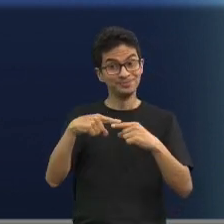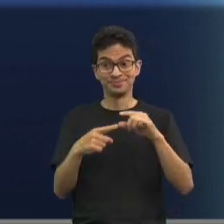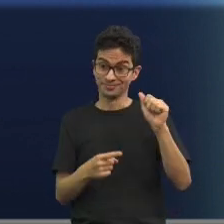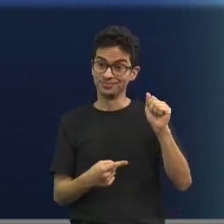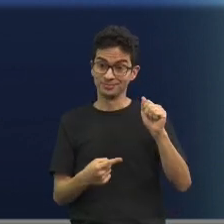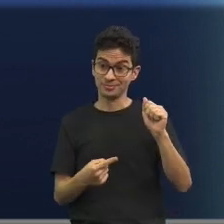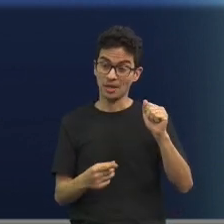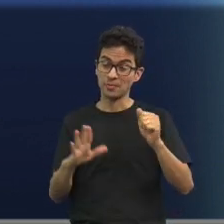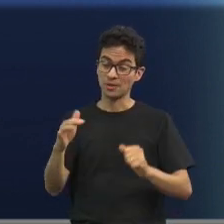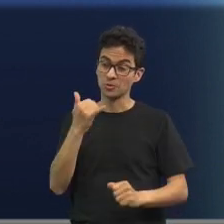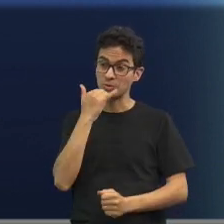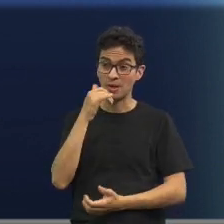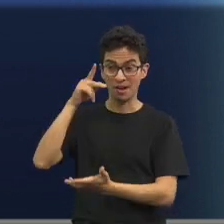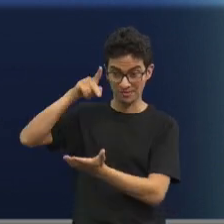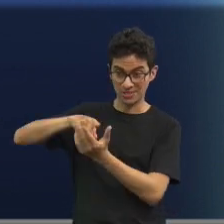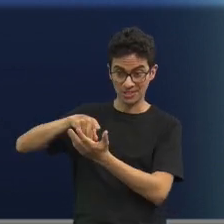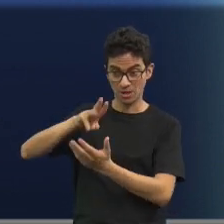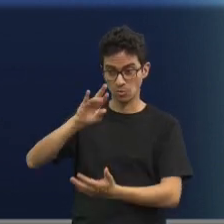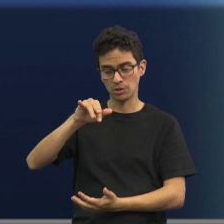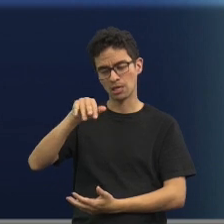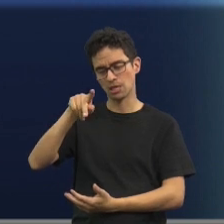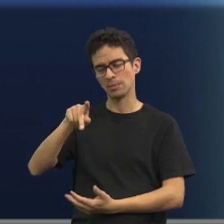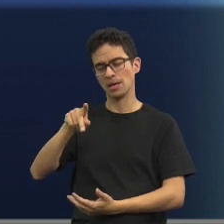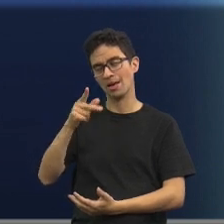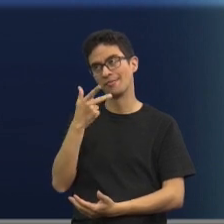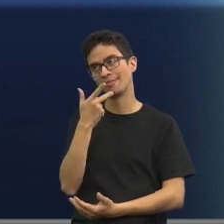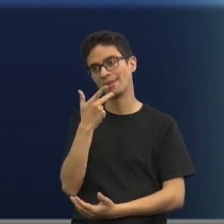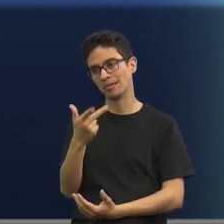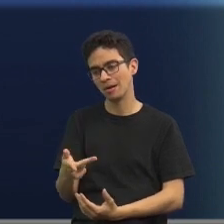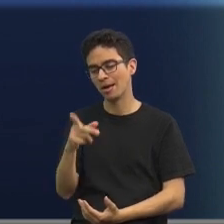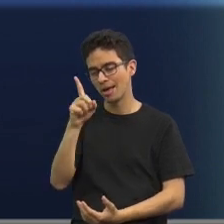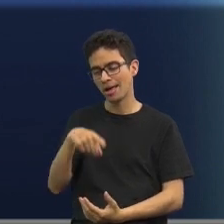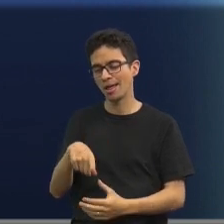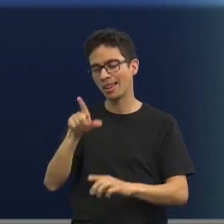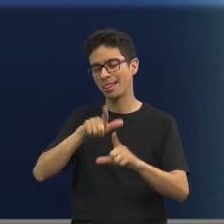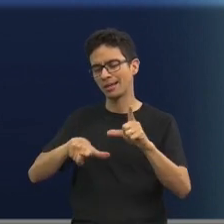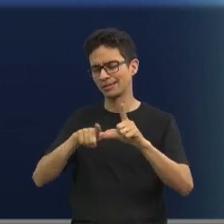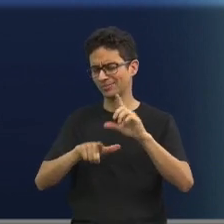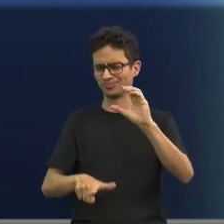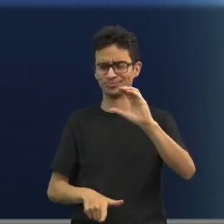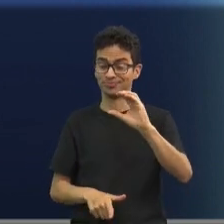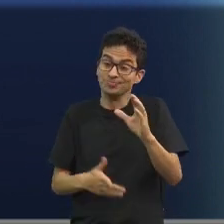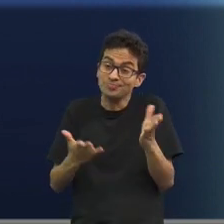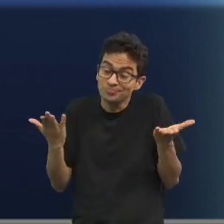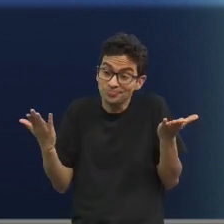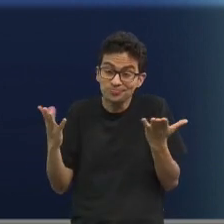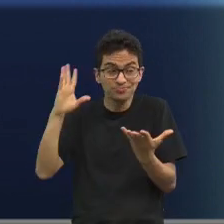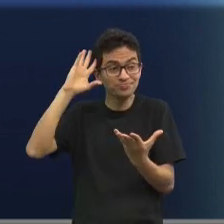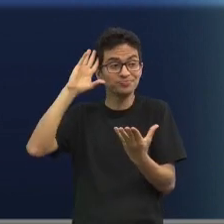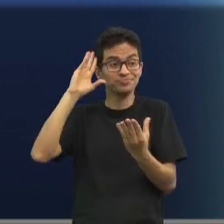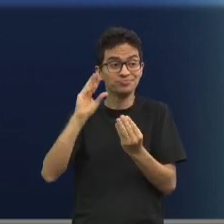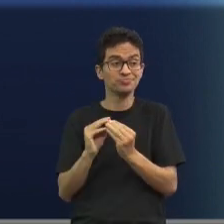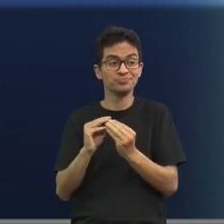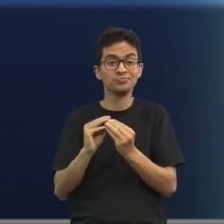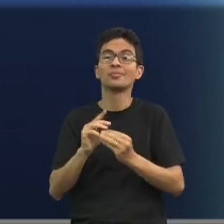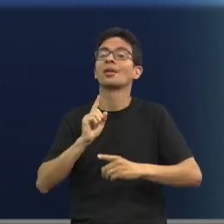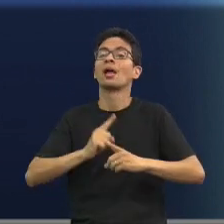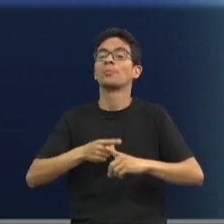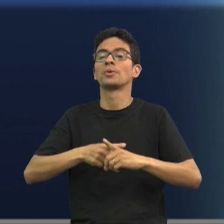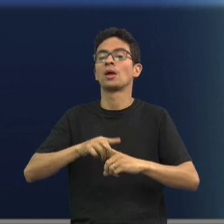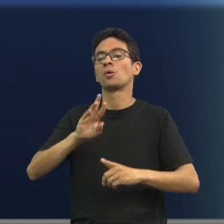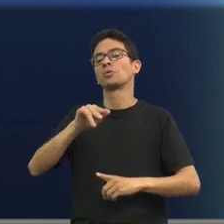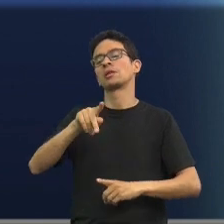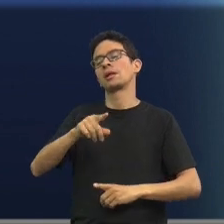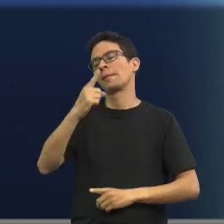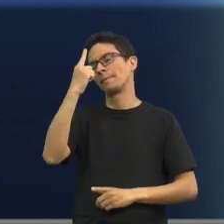o gabarito oficial da unesp foi alternativas e nós concluímos que na verdade ou nesp